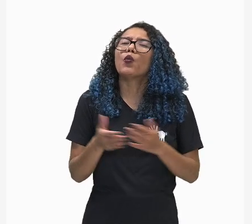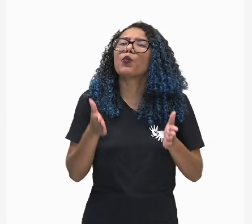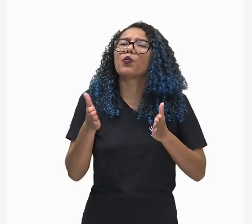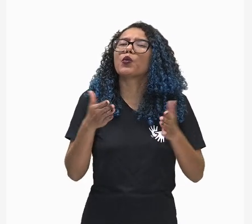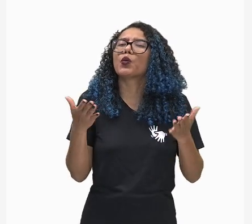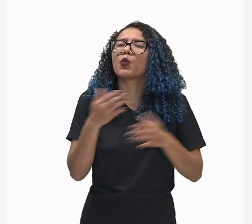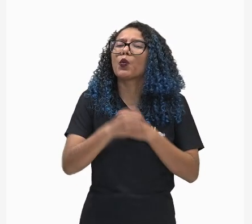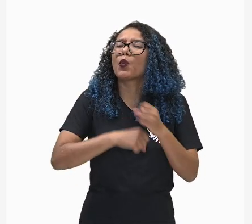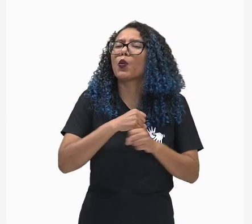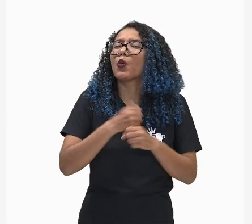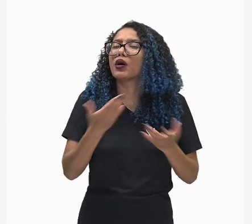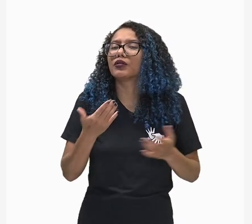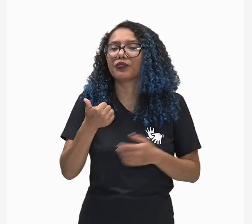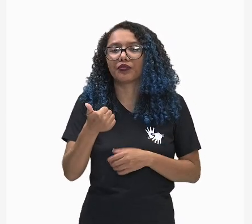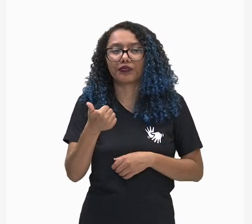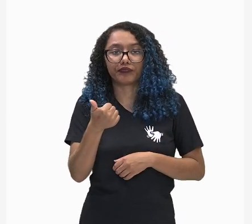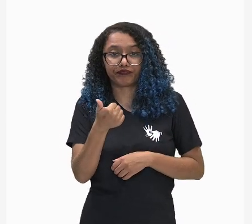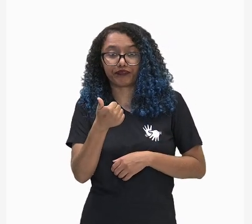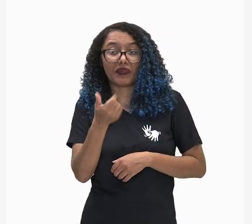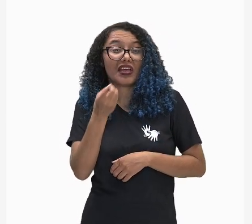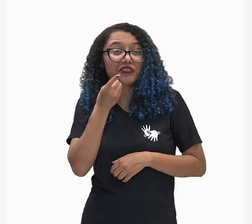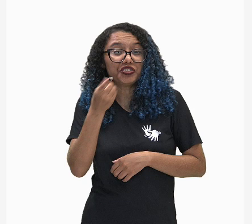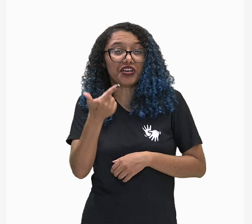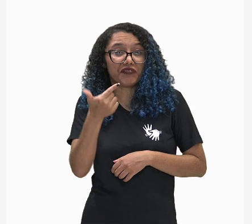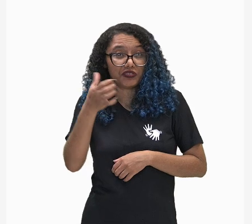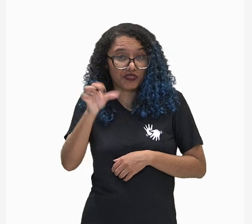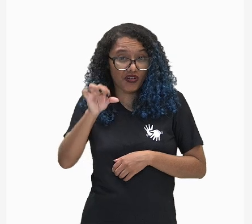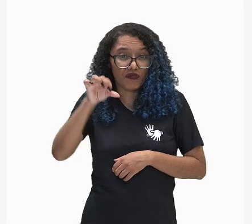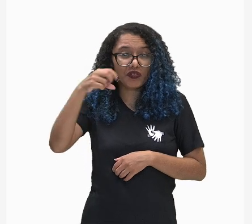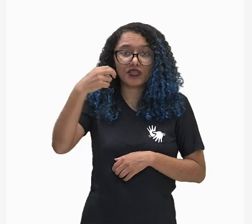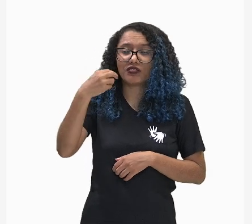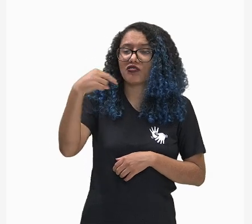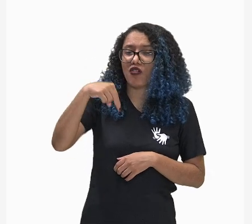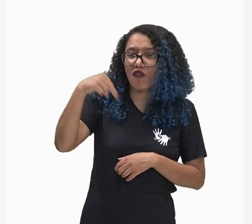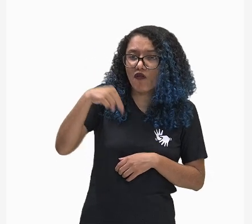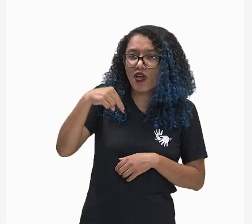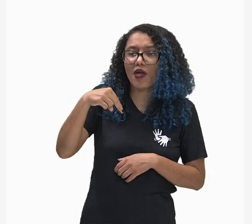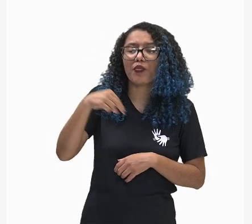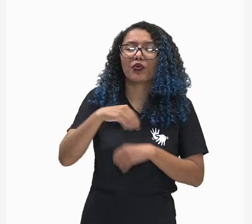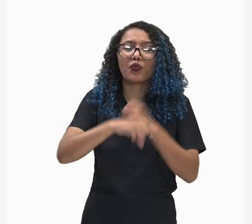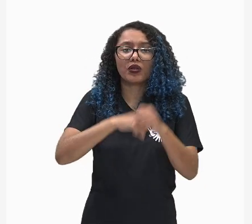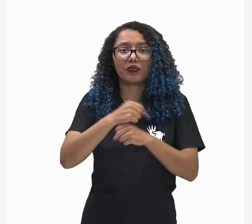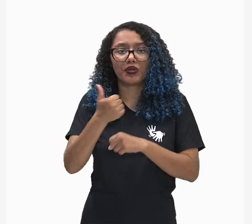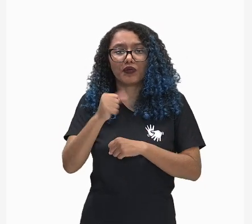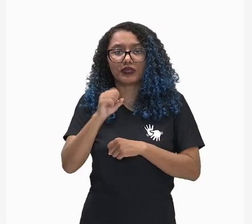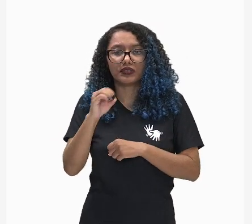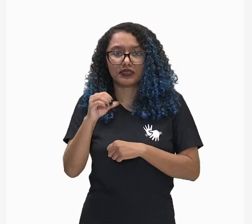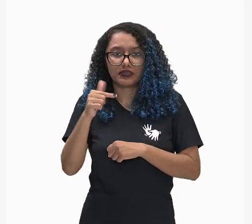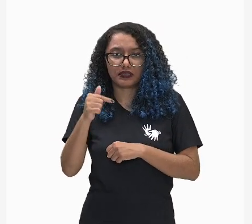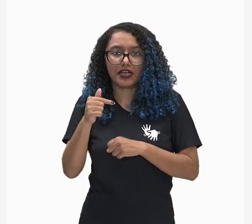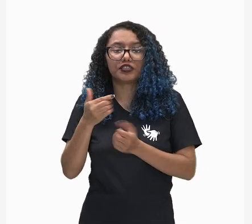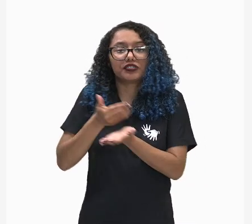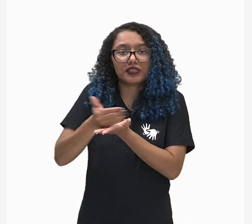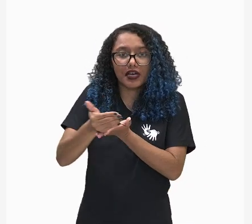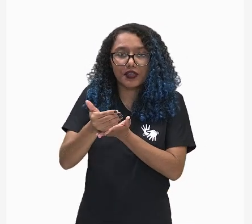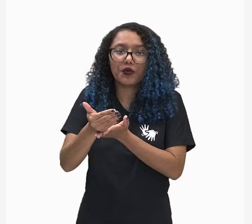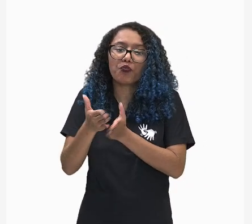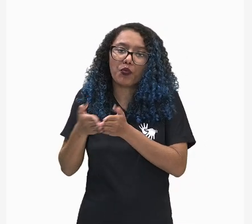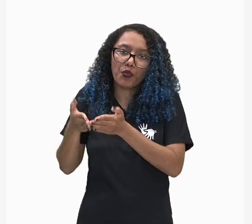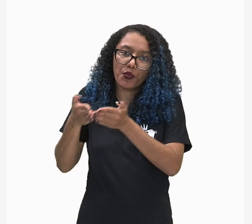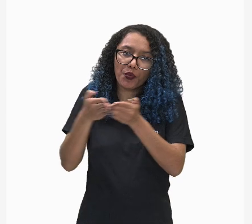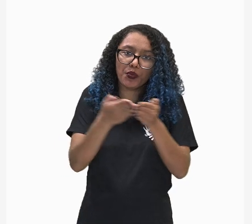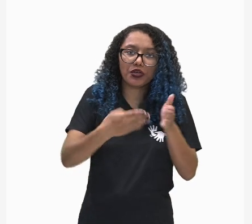de novembro de 1807 e a comitiva aportou em Salvador, Bahia, em 22 de janeiro